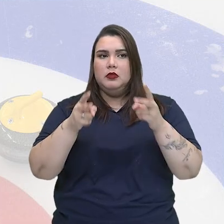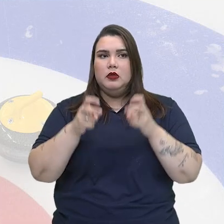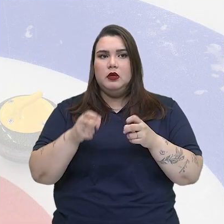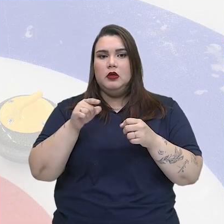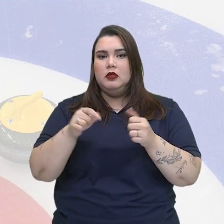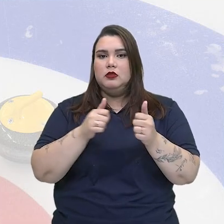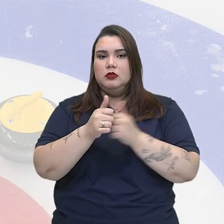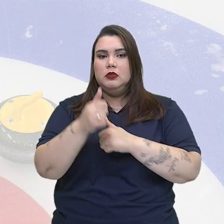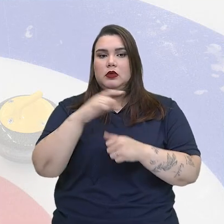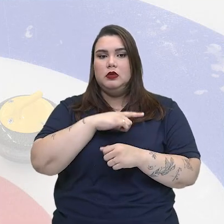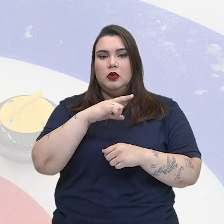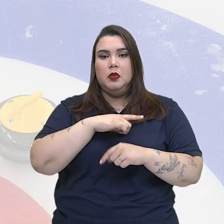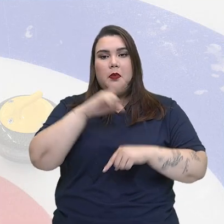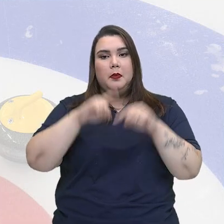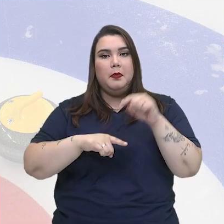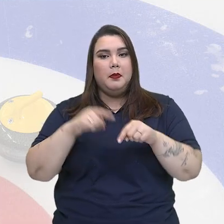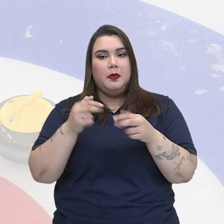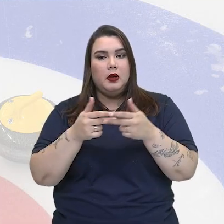A presença de objetos